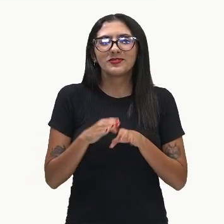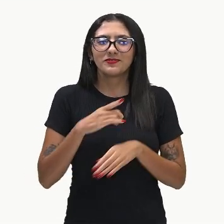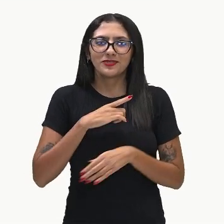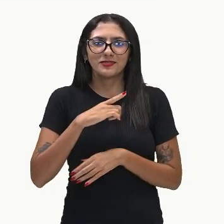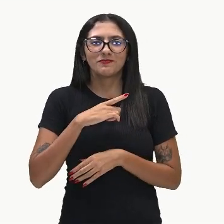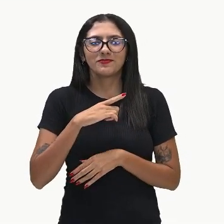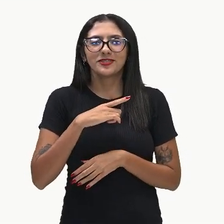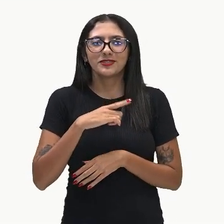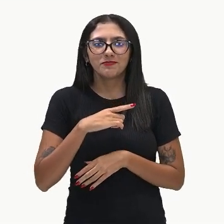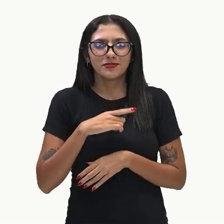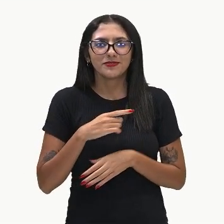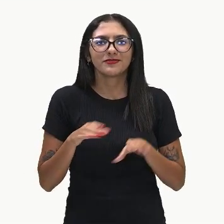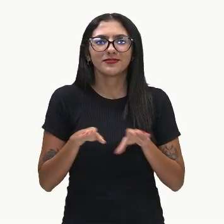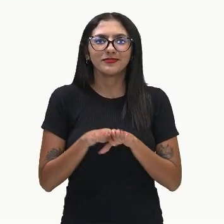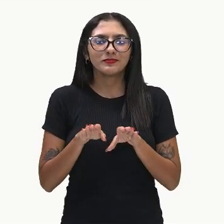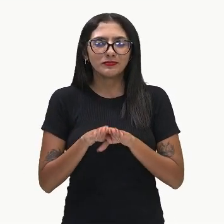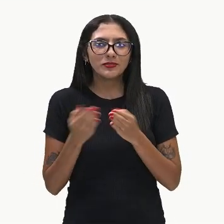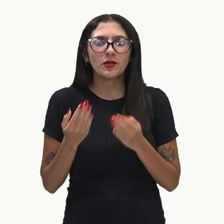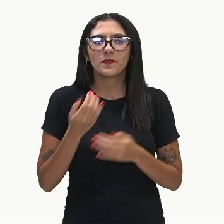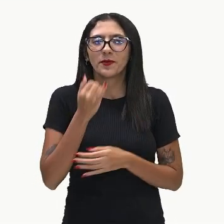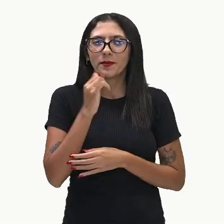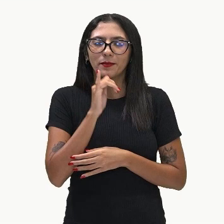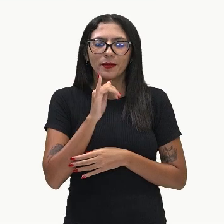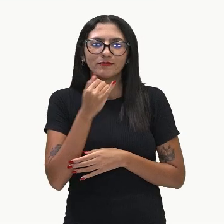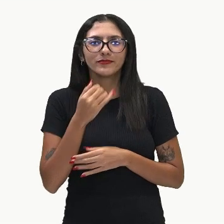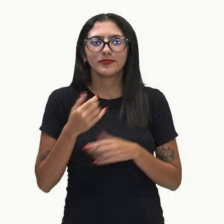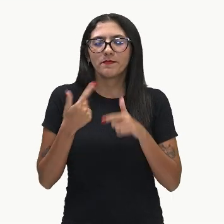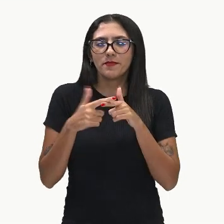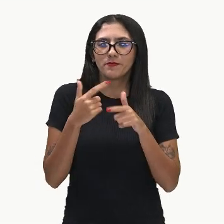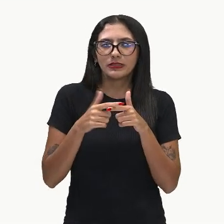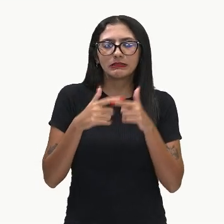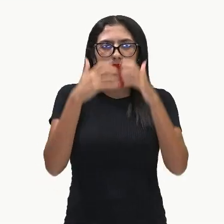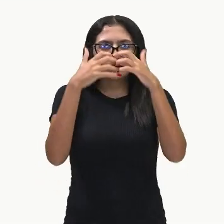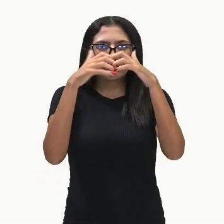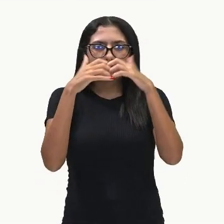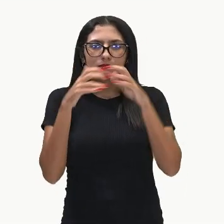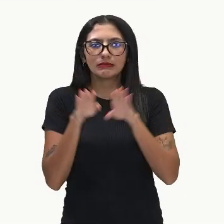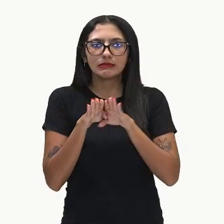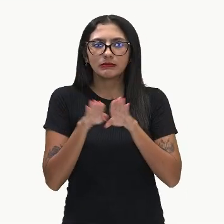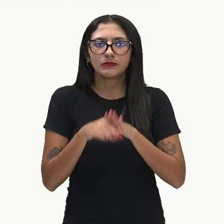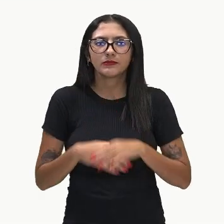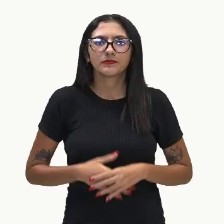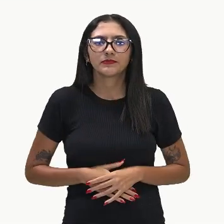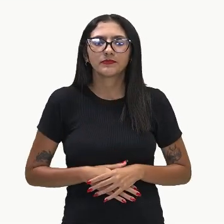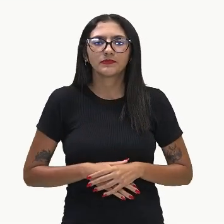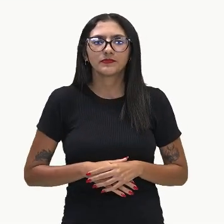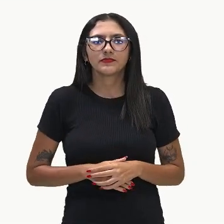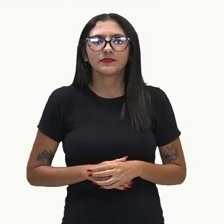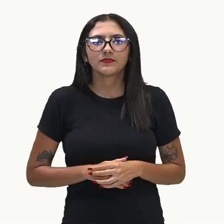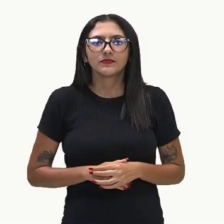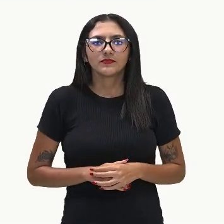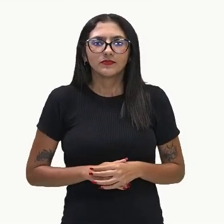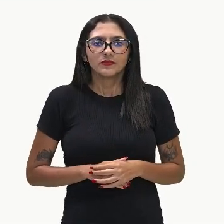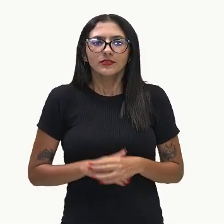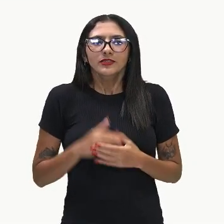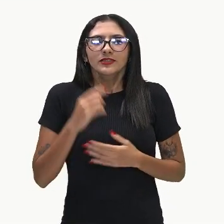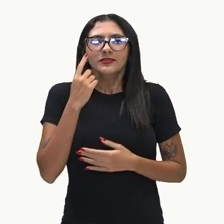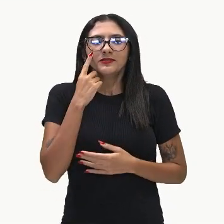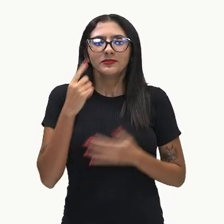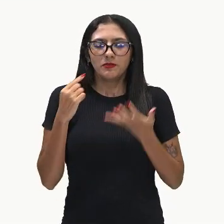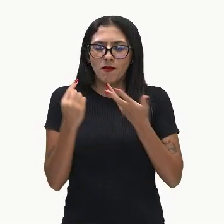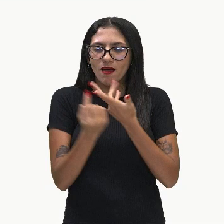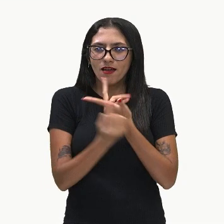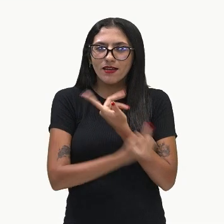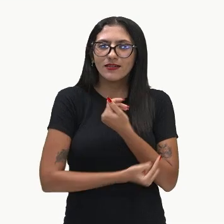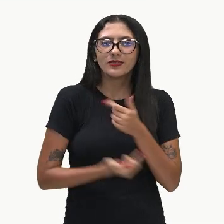parte psicológica, né, da pessoa. O hormônio faz muito isso. Então, olha só quanto problema que